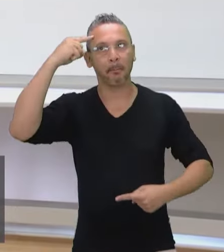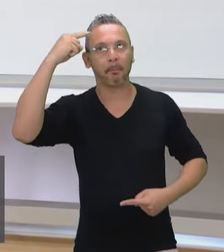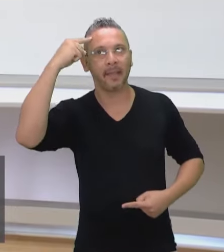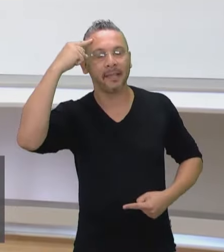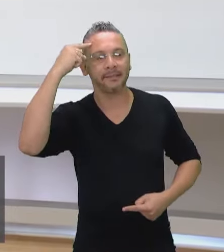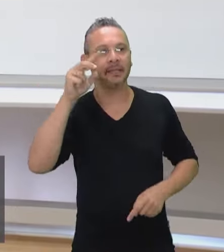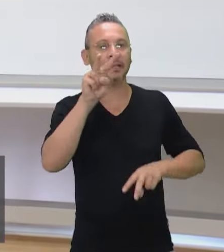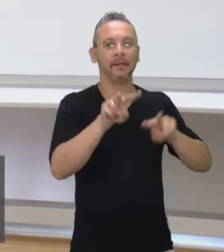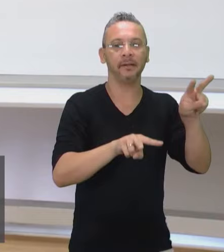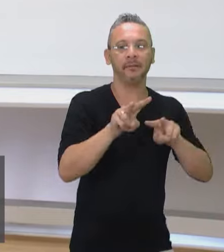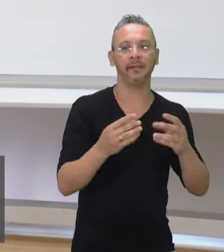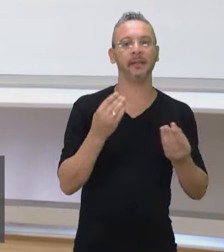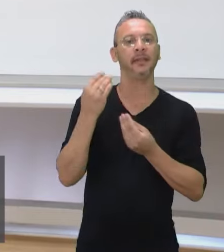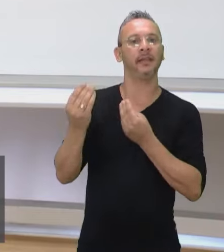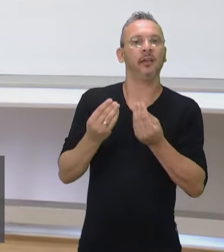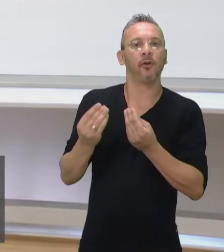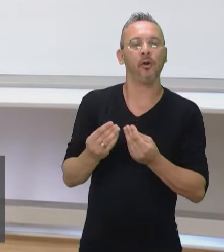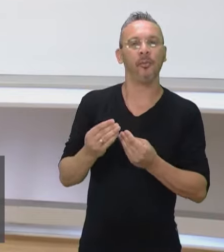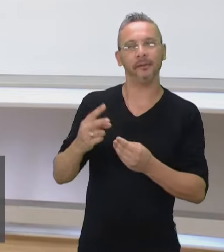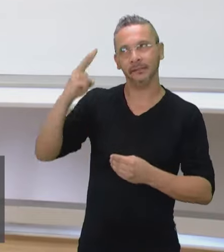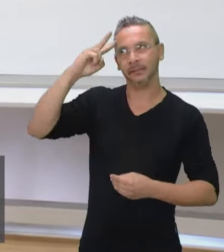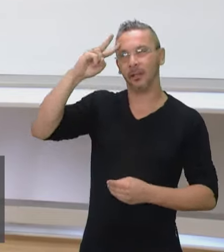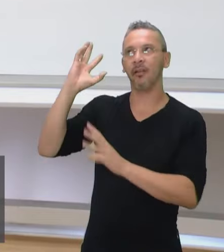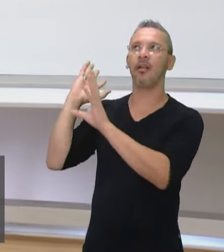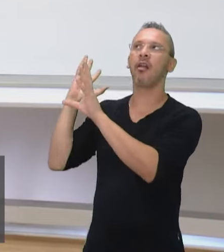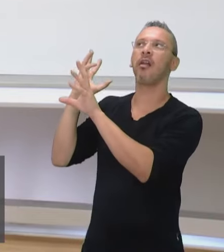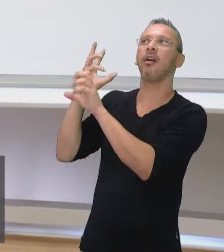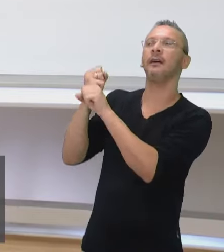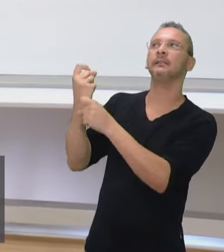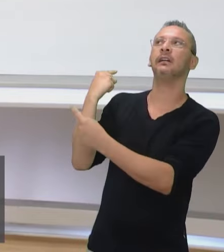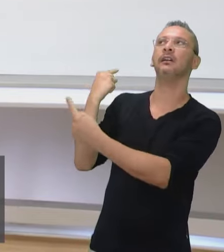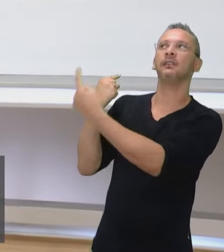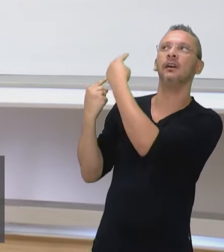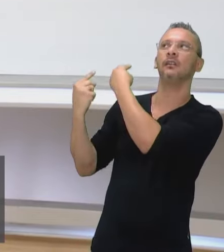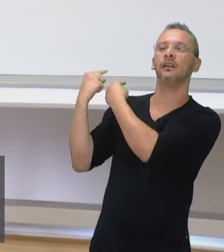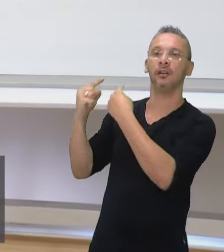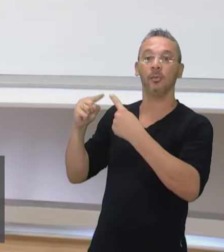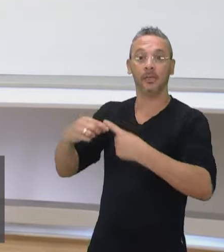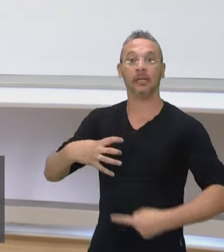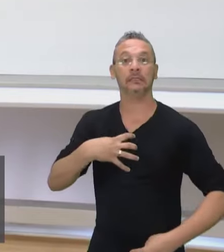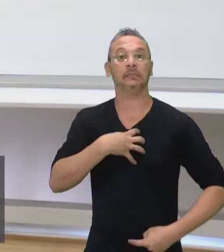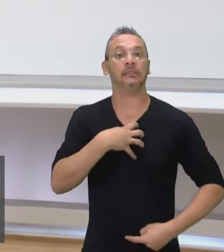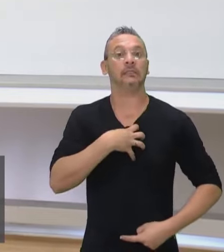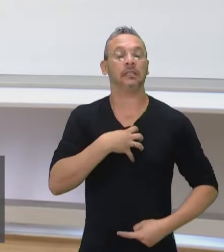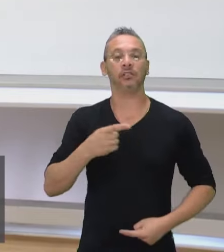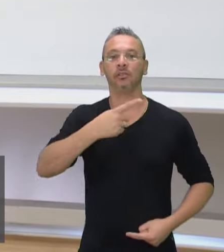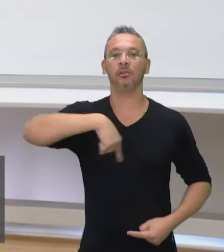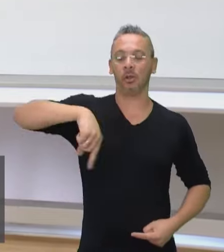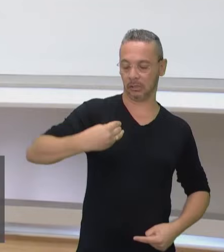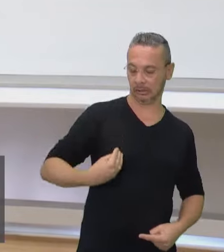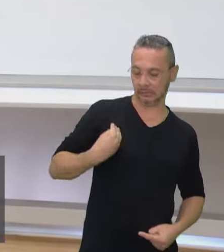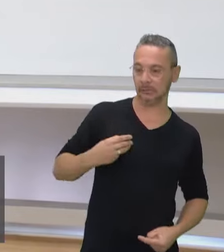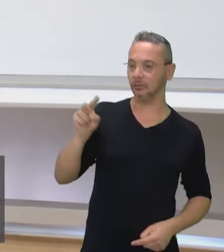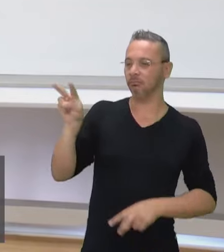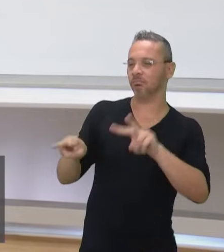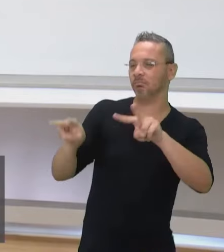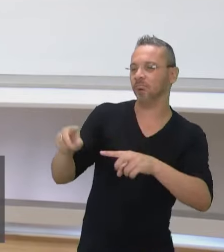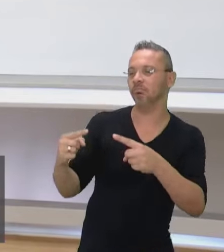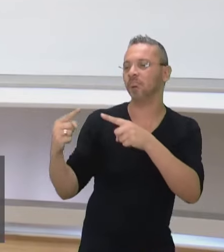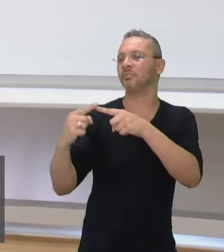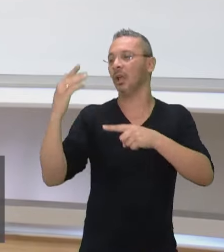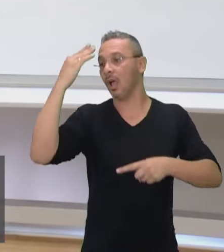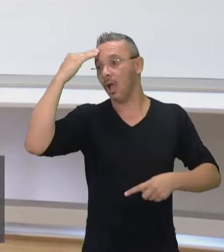né? Essa carga histórica toda, ela transparece no nosso modo de sentir, no nosso modo de ver as coisas.